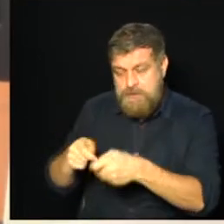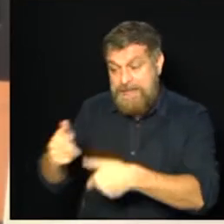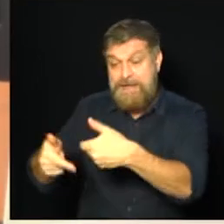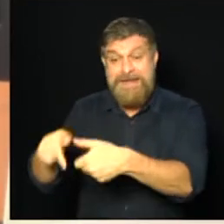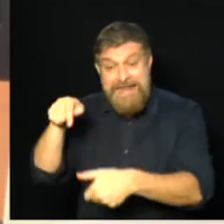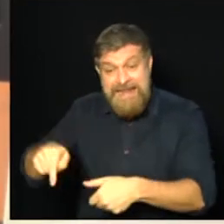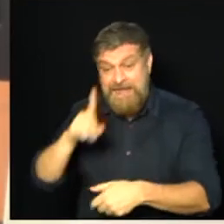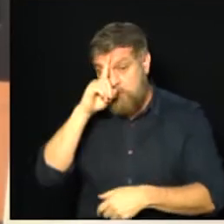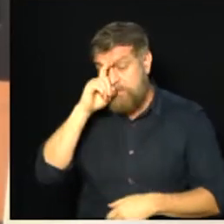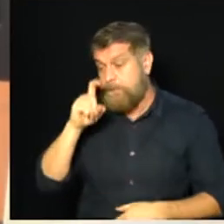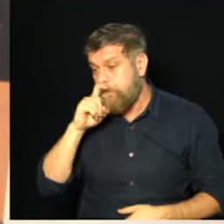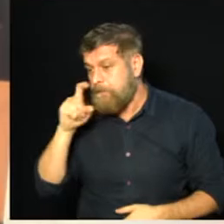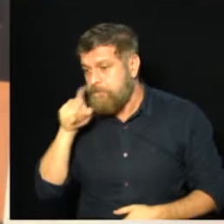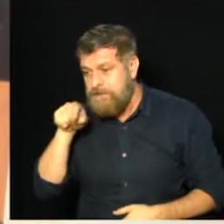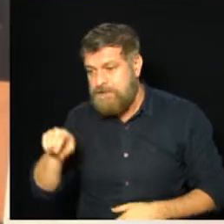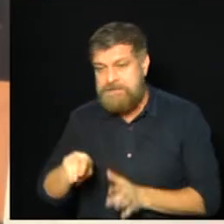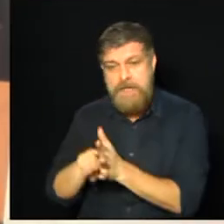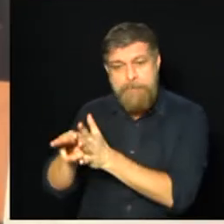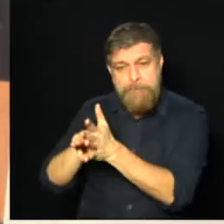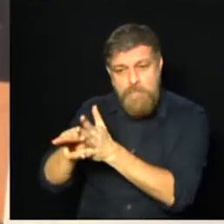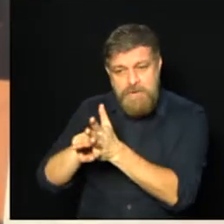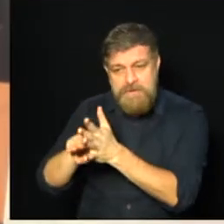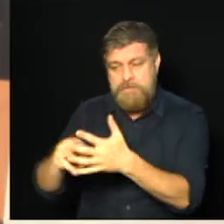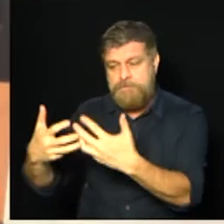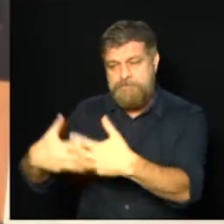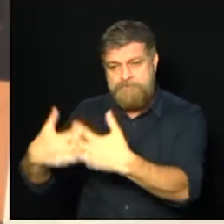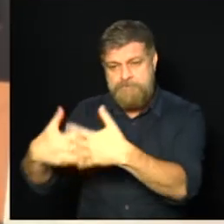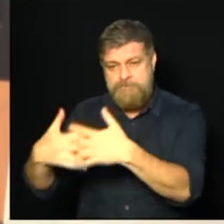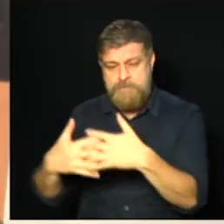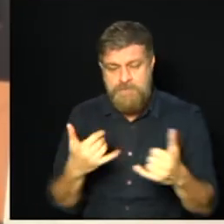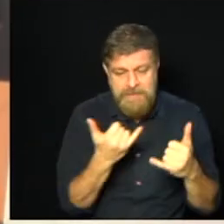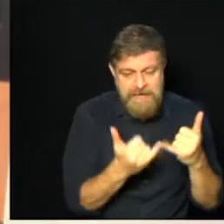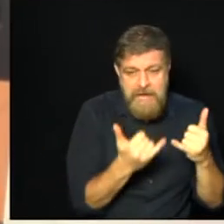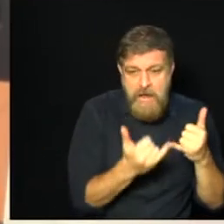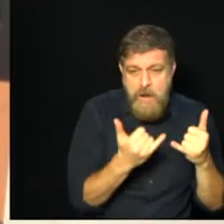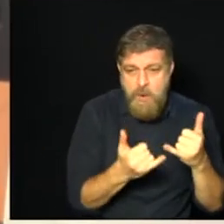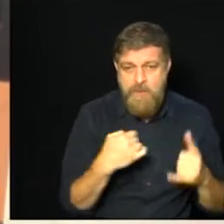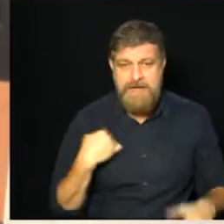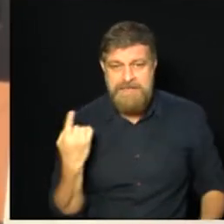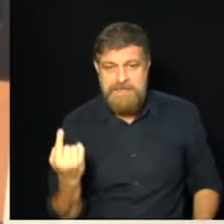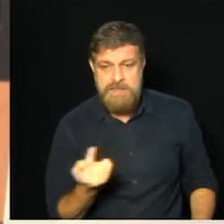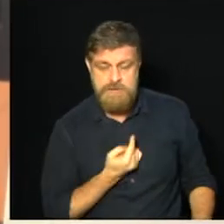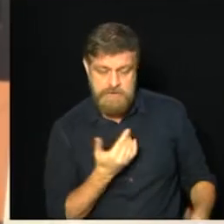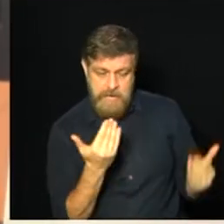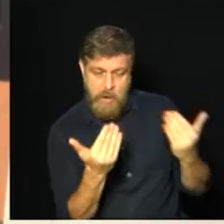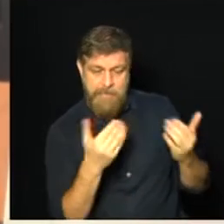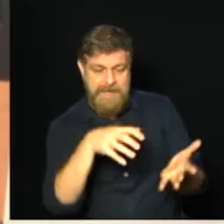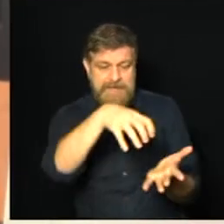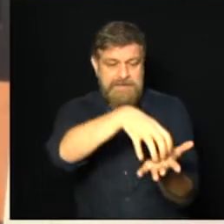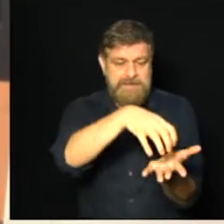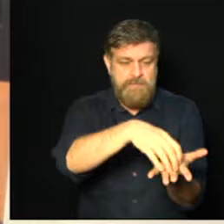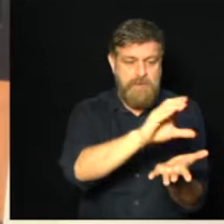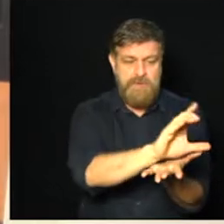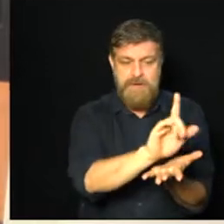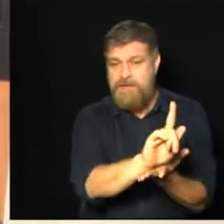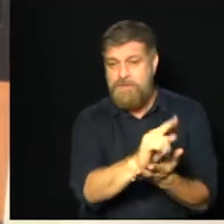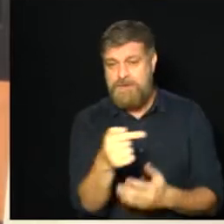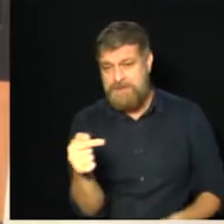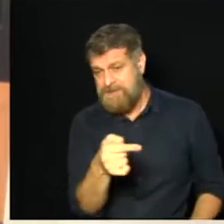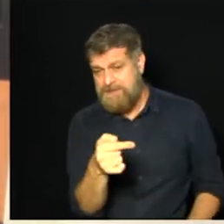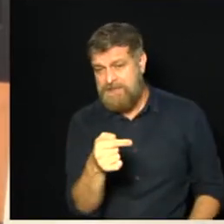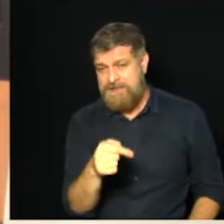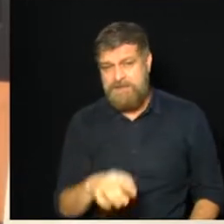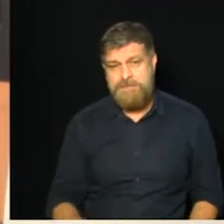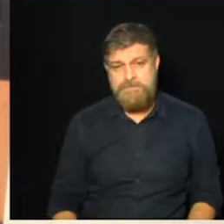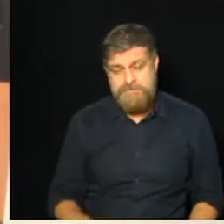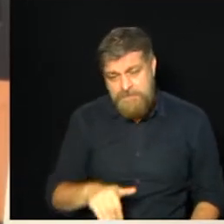que funcionou lá é um modelo semelhante, mas com relação ao Campo Grande, eu acho que é muito mais